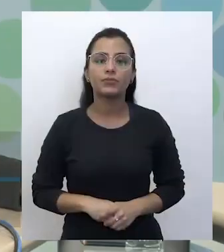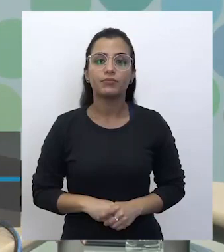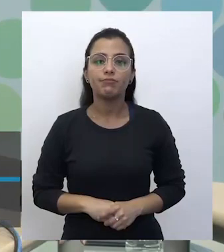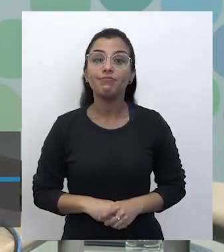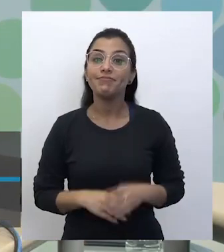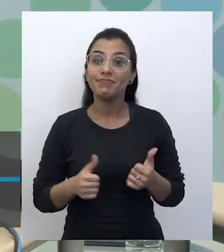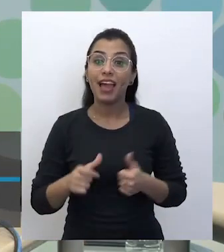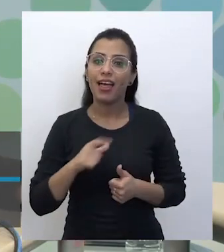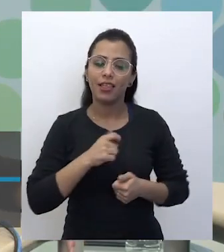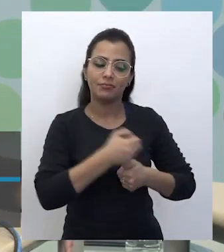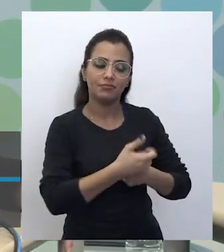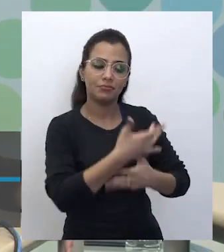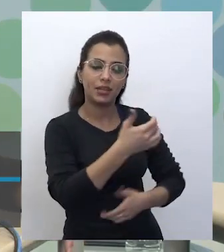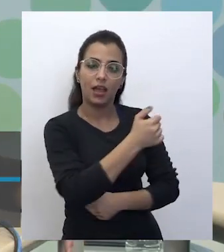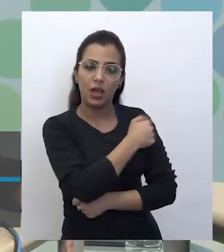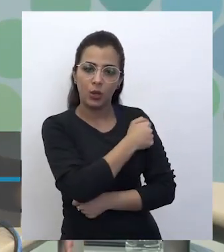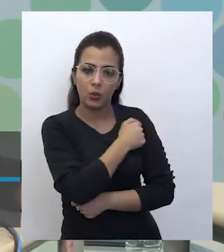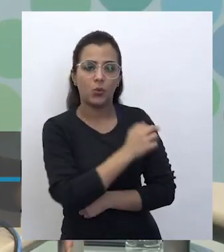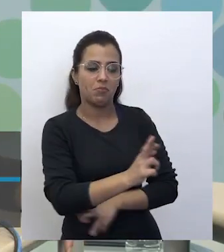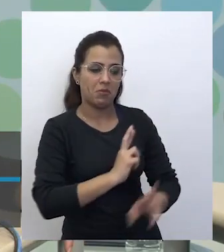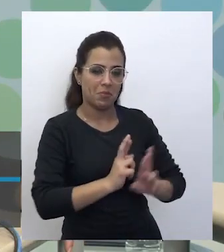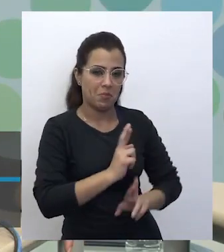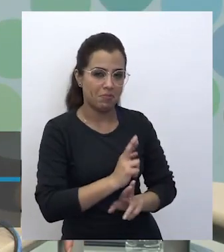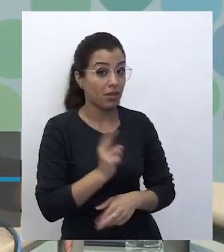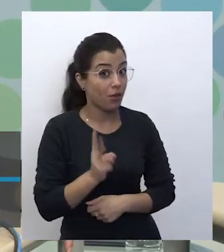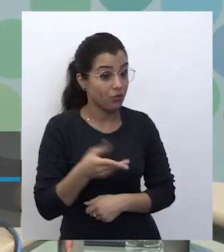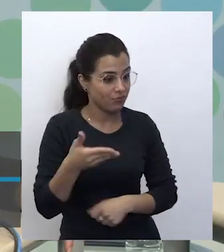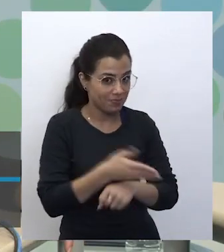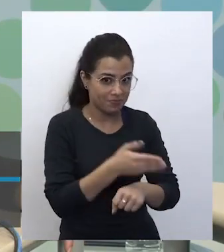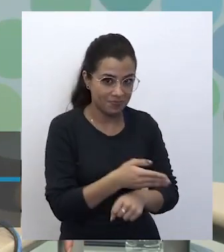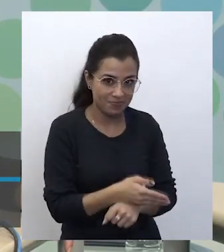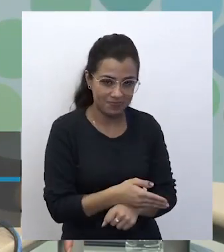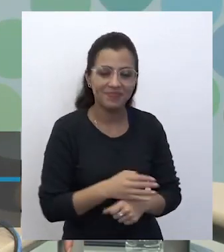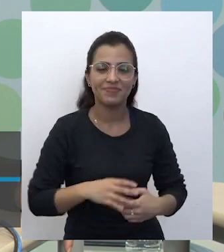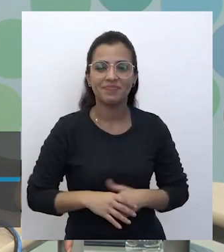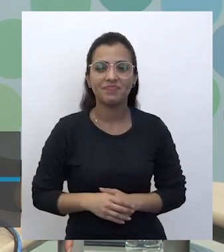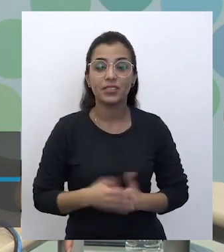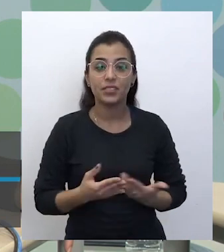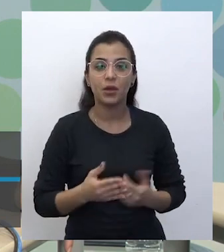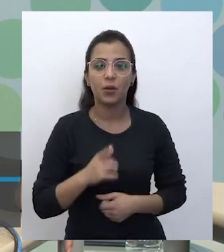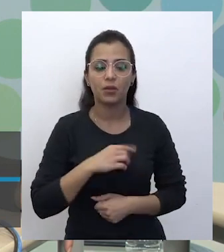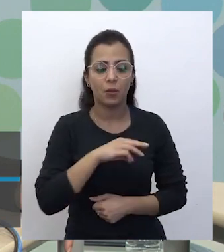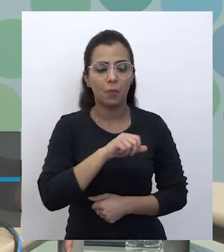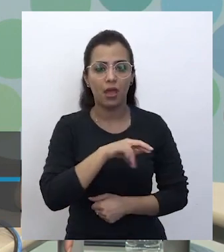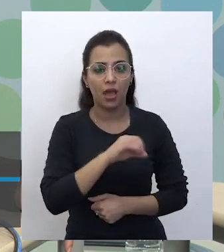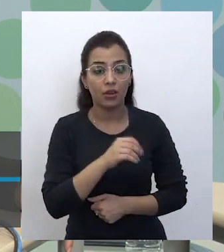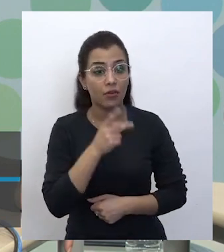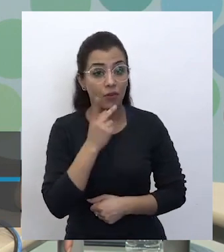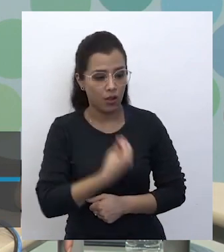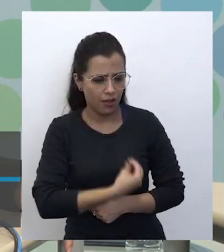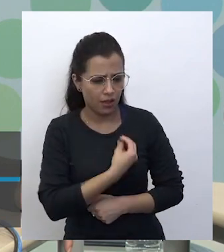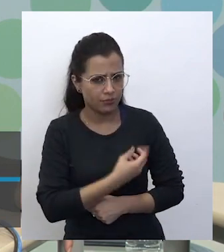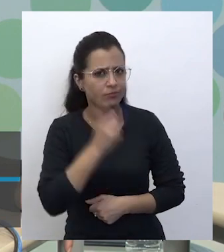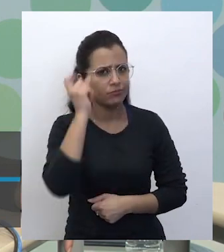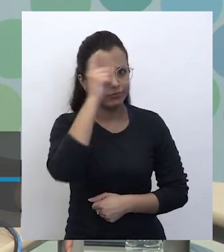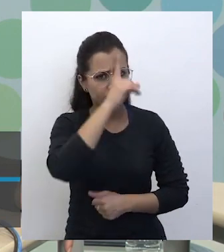Temos aqui os nossos alunos participando com a gente, continue aí participando, gente. Então, o Mário disse que era uma vida